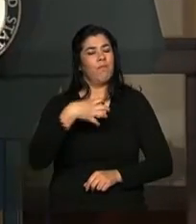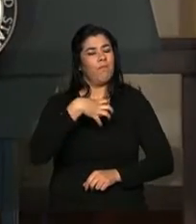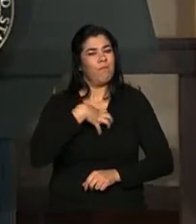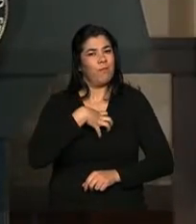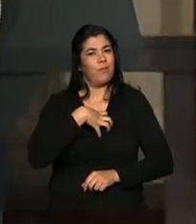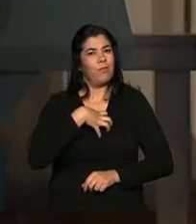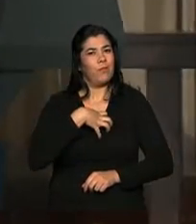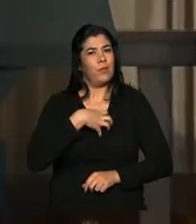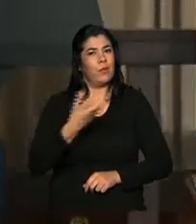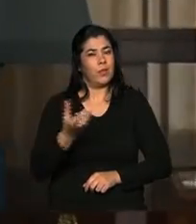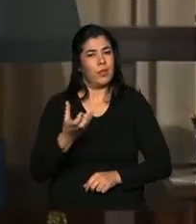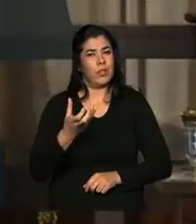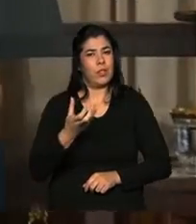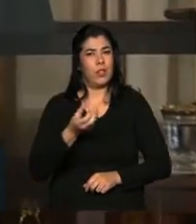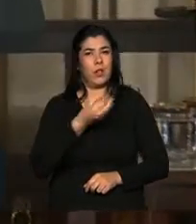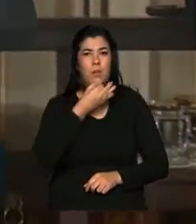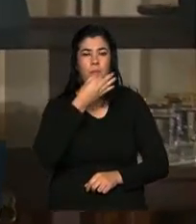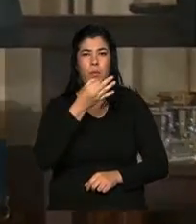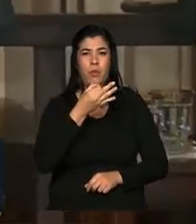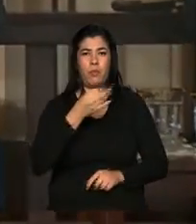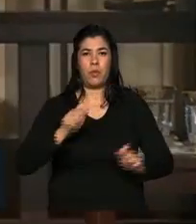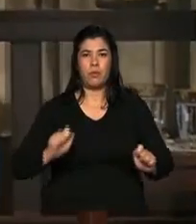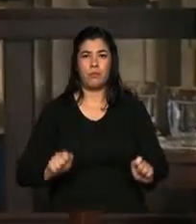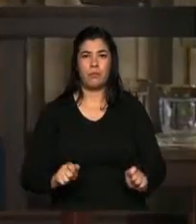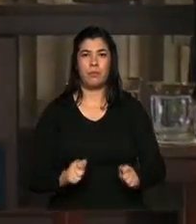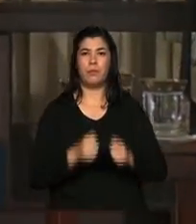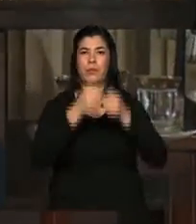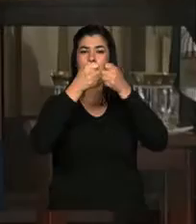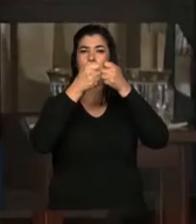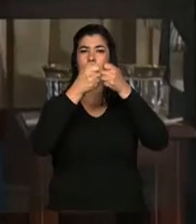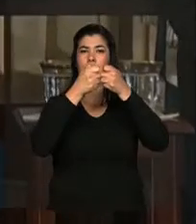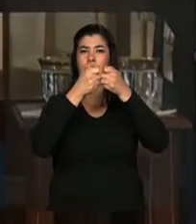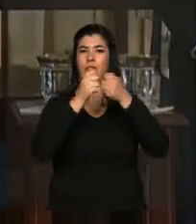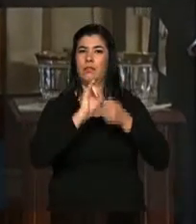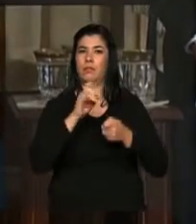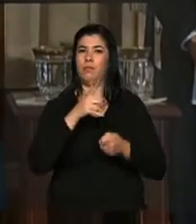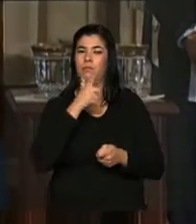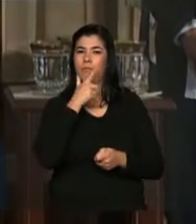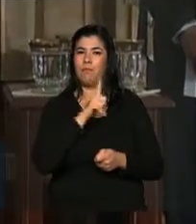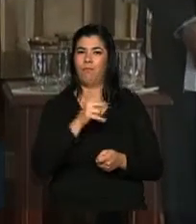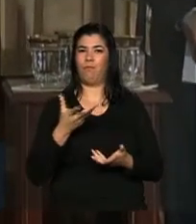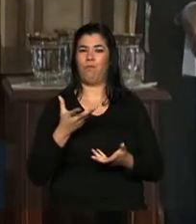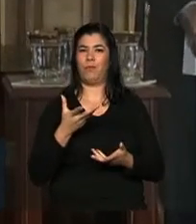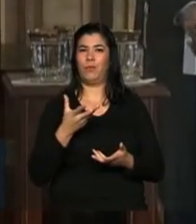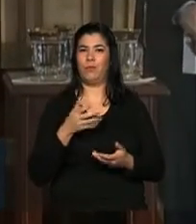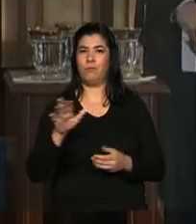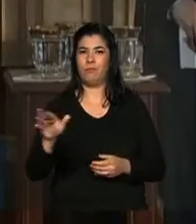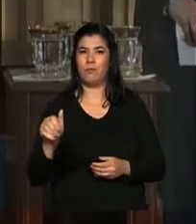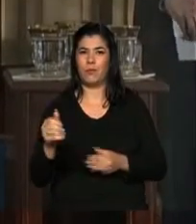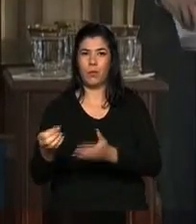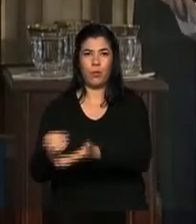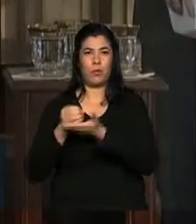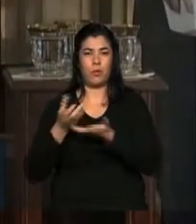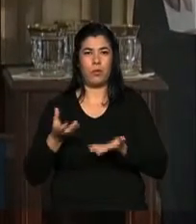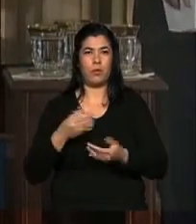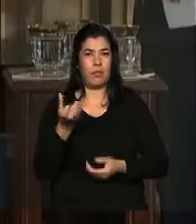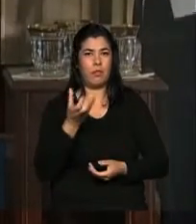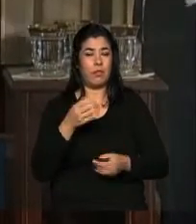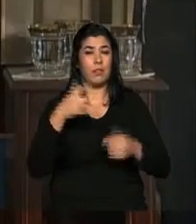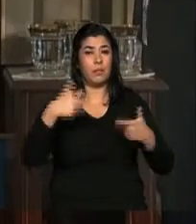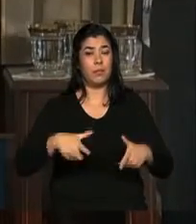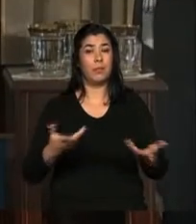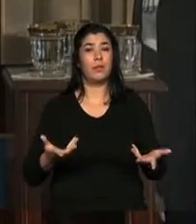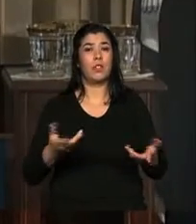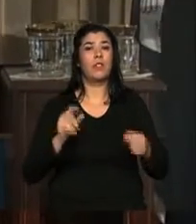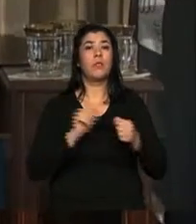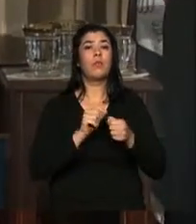de propor um brinde, se eu conseguir aqui um copo. Quero então